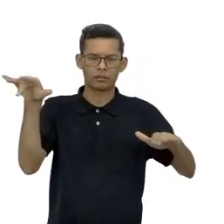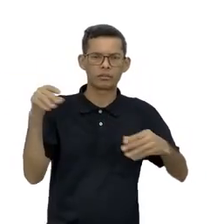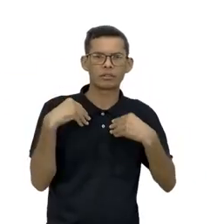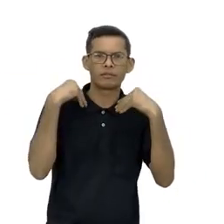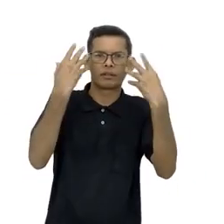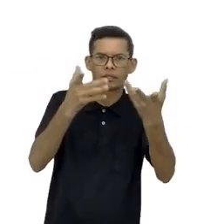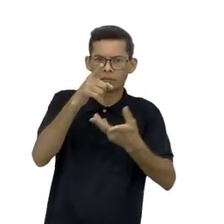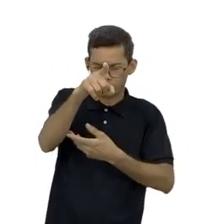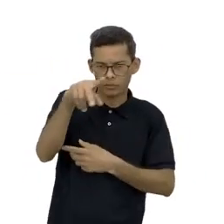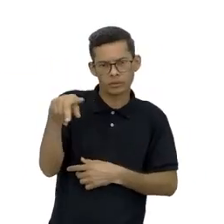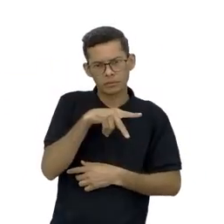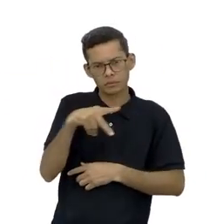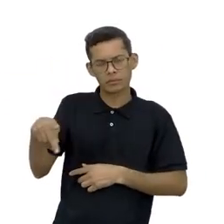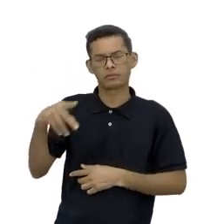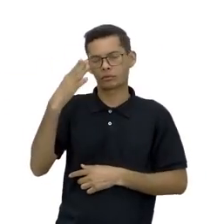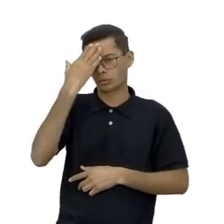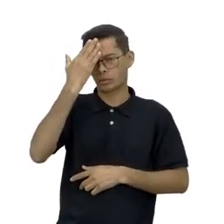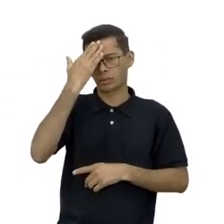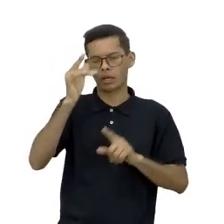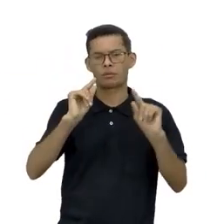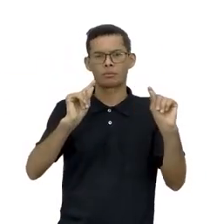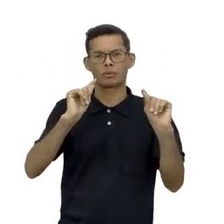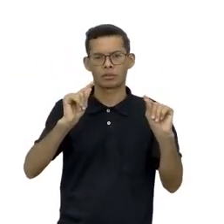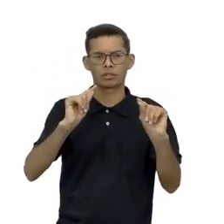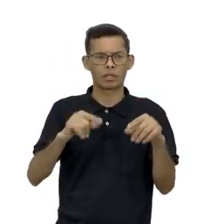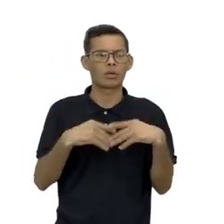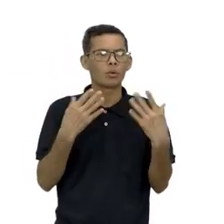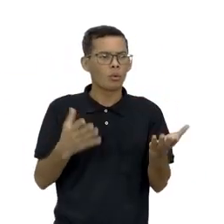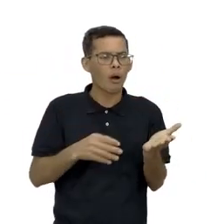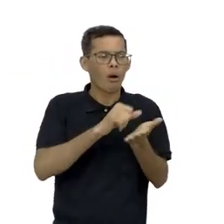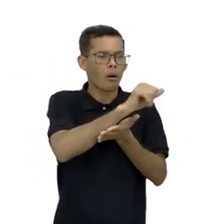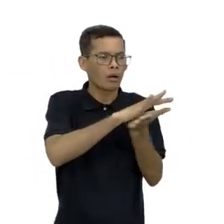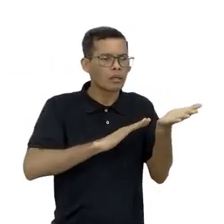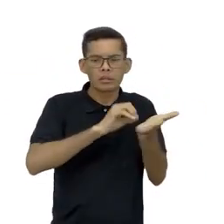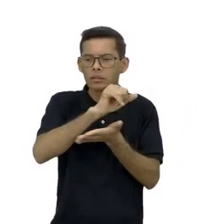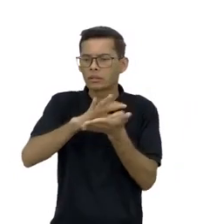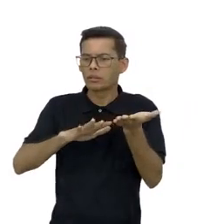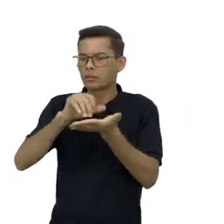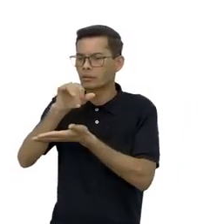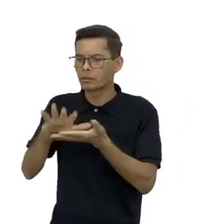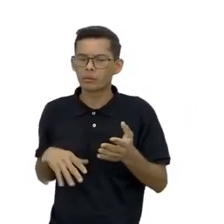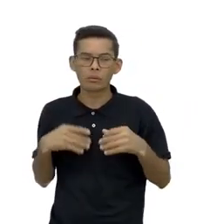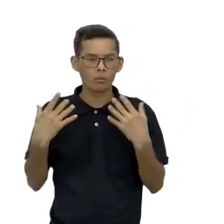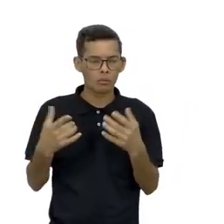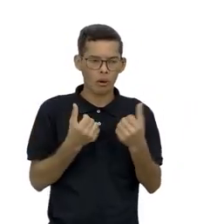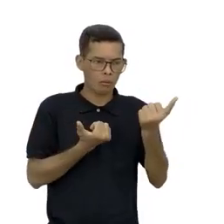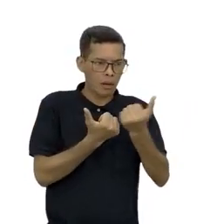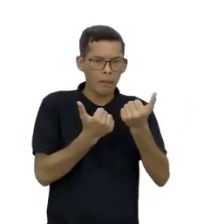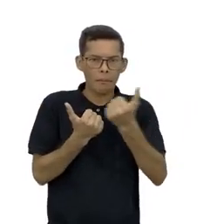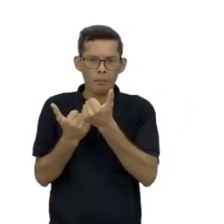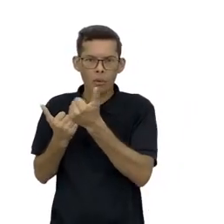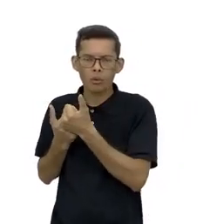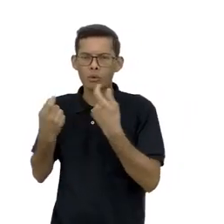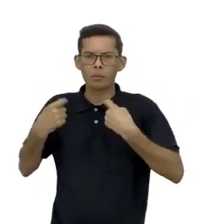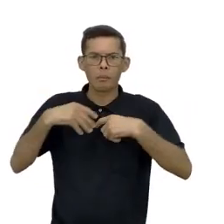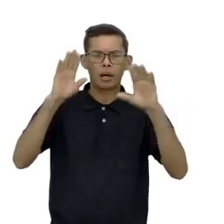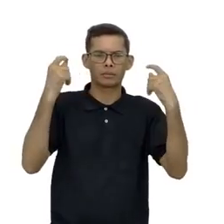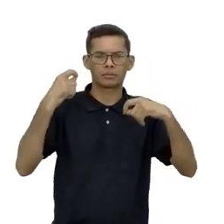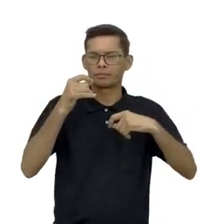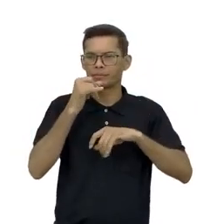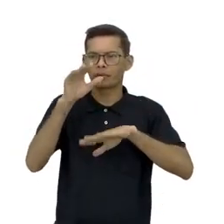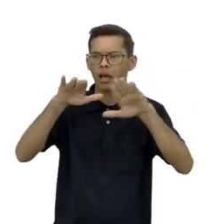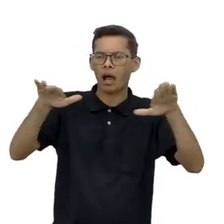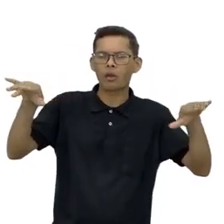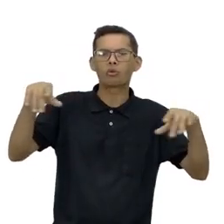você, professora, saiba em quais atividades os estudantes vão precisar de mais apoio, quais atividades